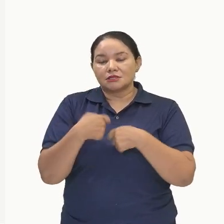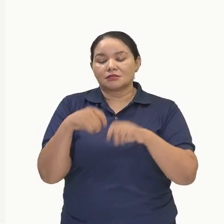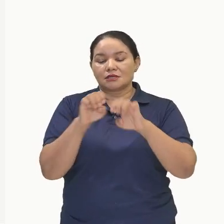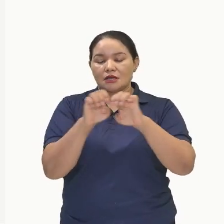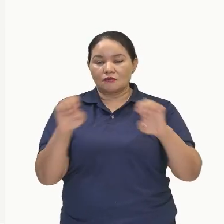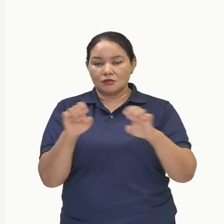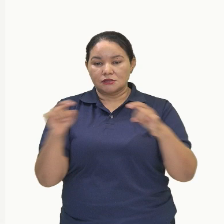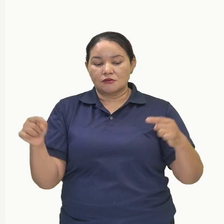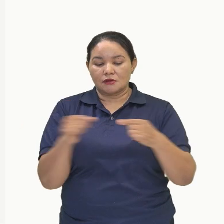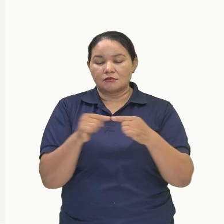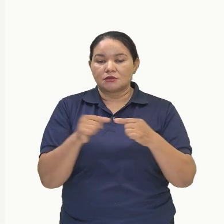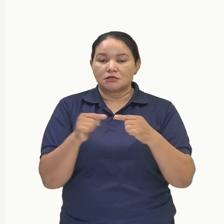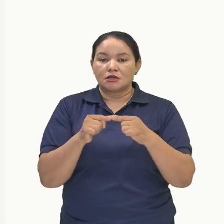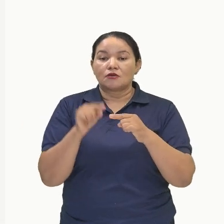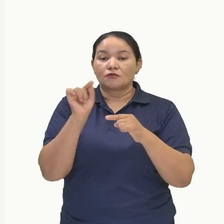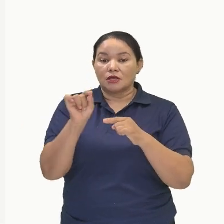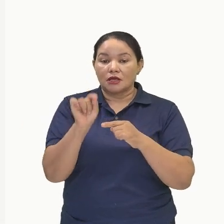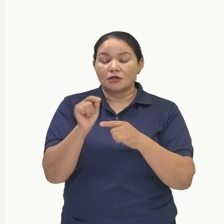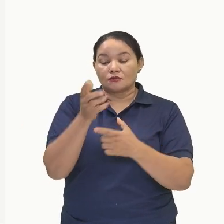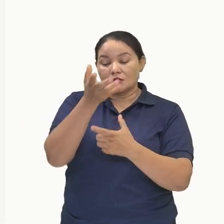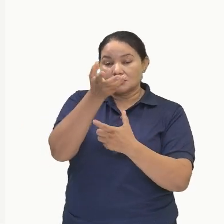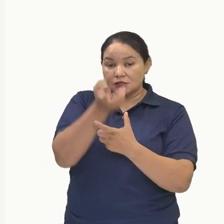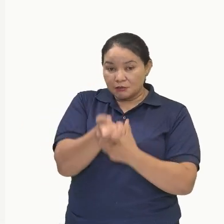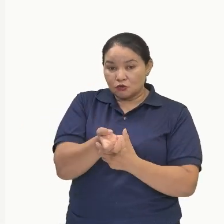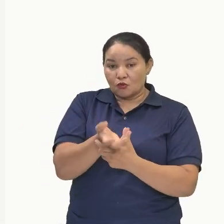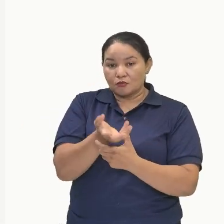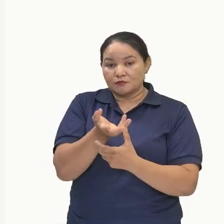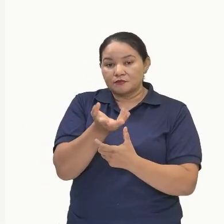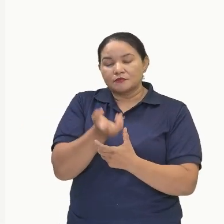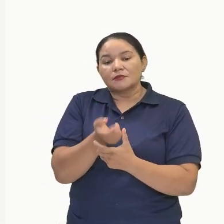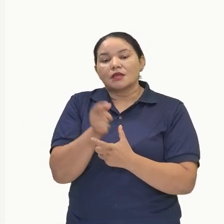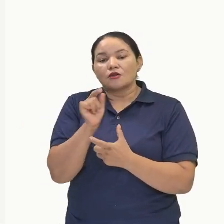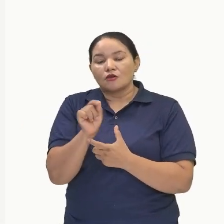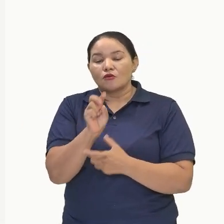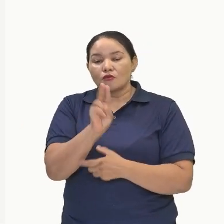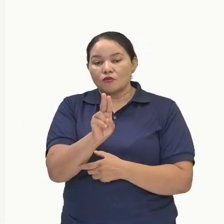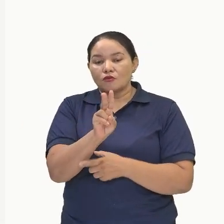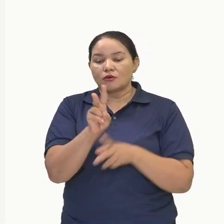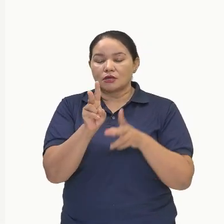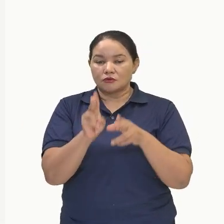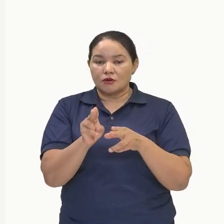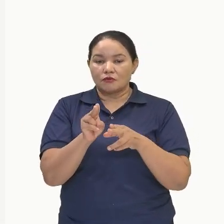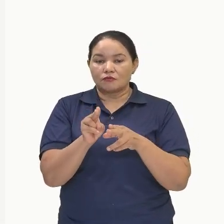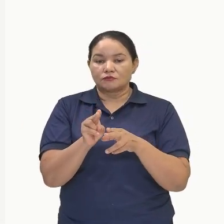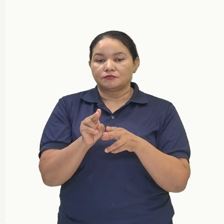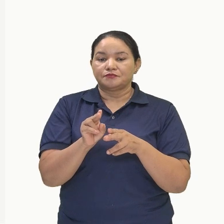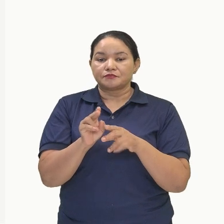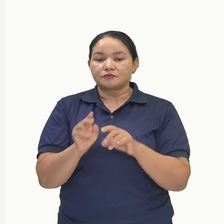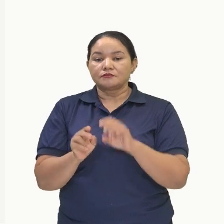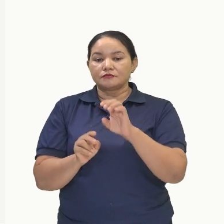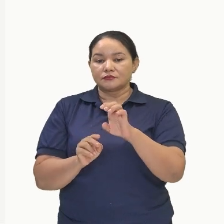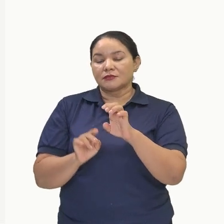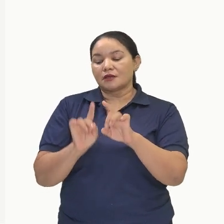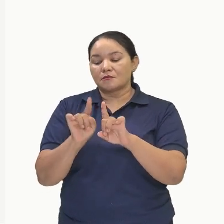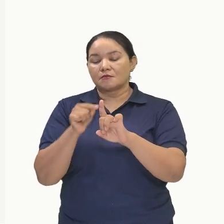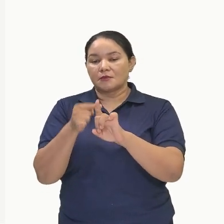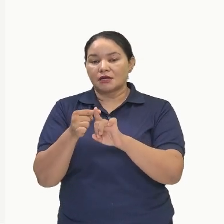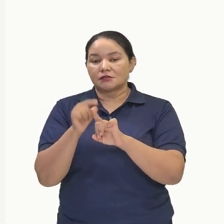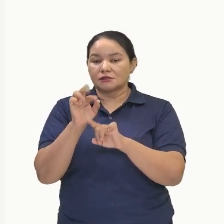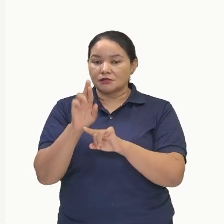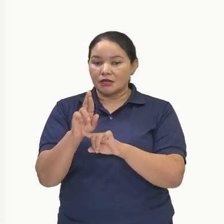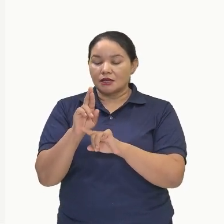do gerador do receptor. Olha só, U é igual a Φ' mais R' vezes